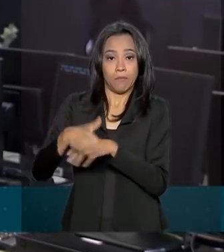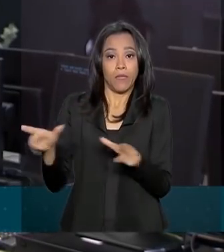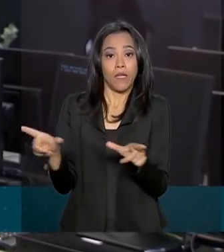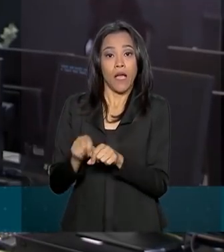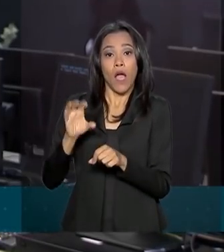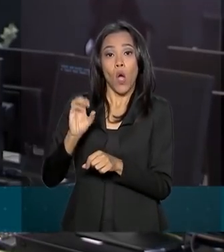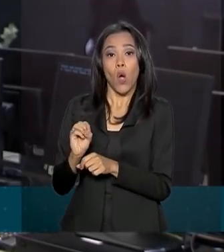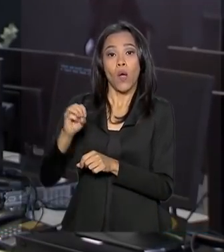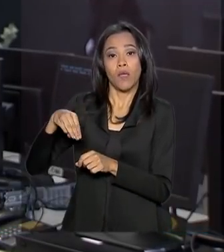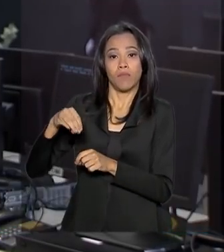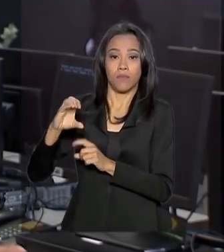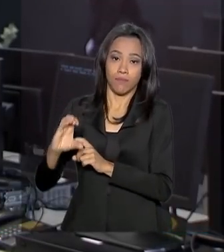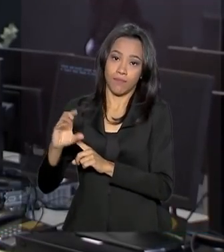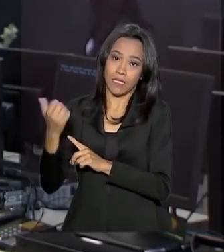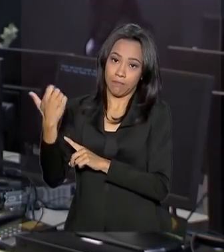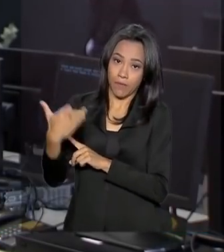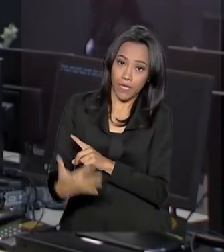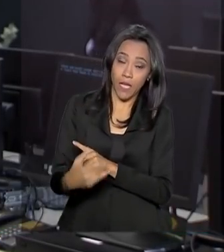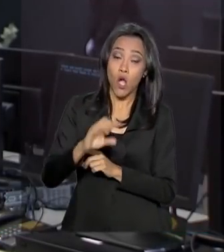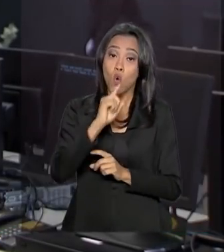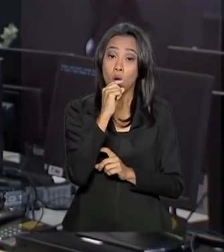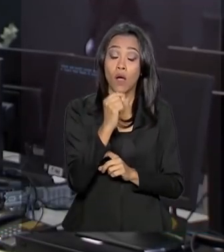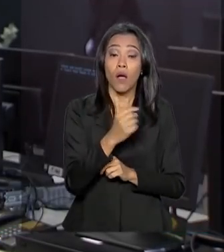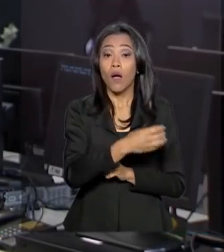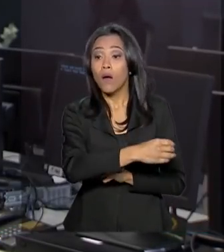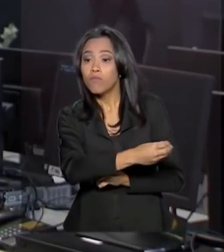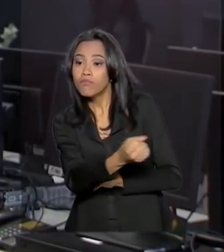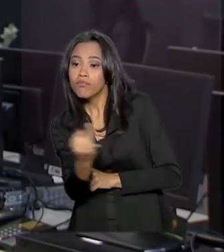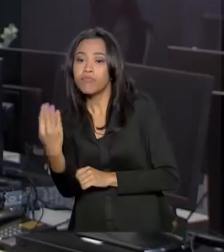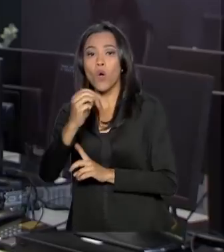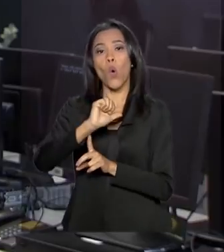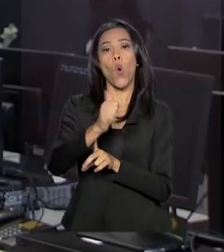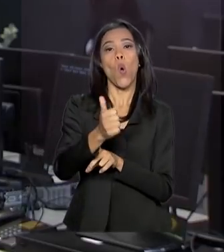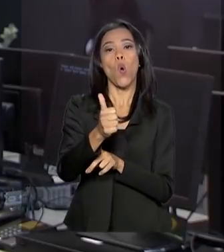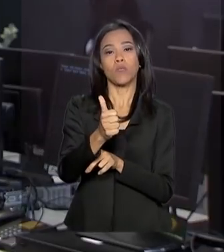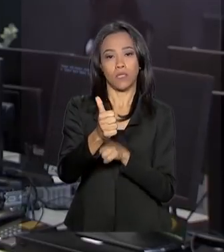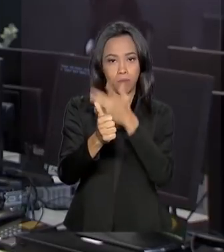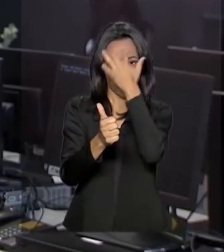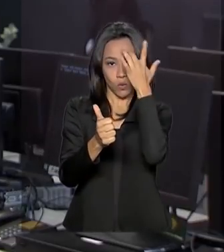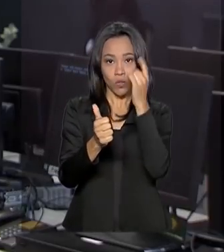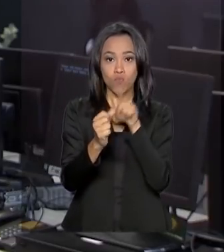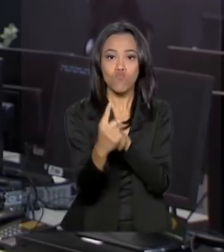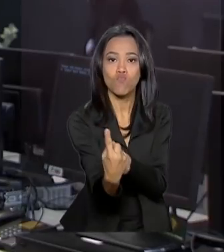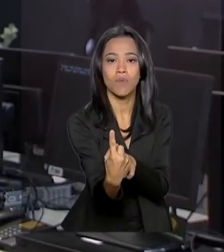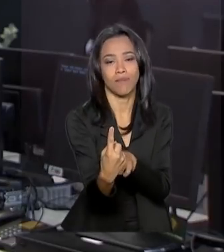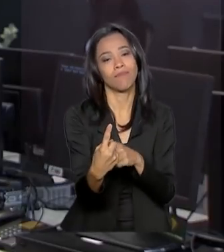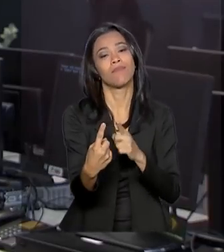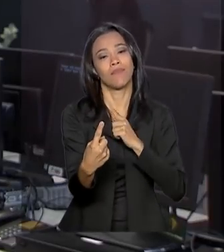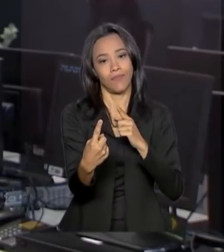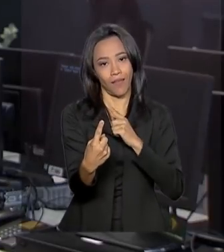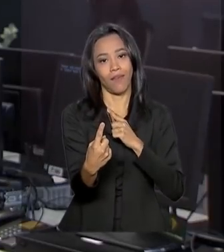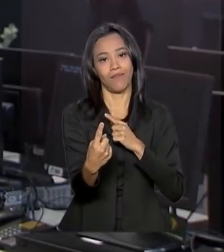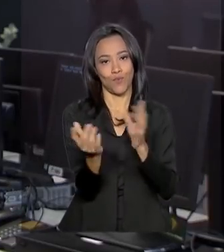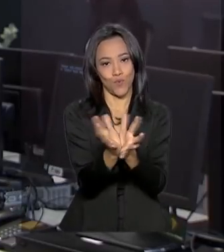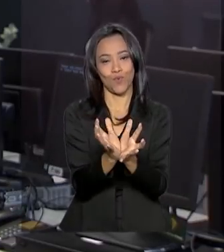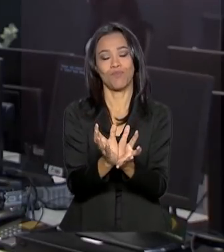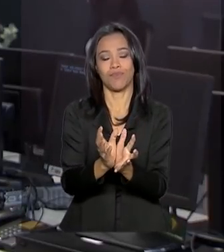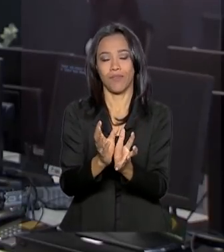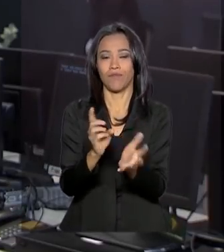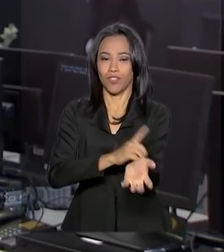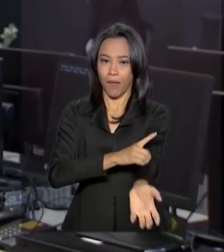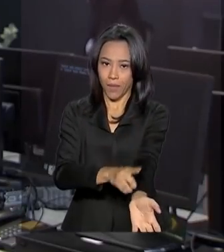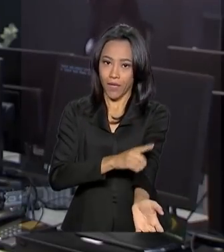Saúde, uma a cada 11 pessoas em todo o mundo tem diabetes. No Brasil, a doença também avança. O Ministério da Saúde